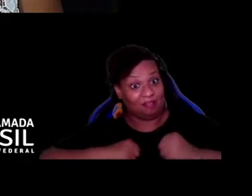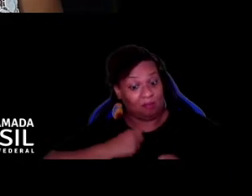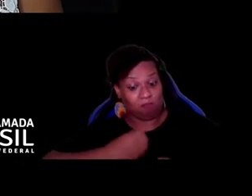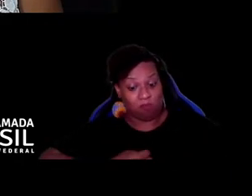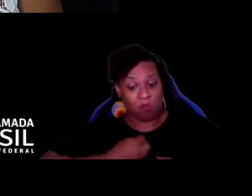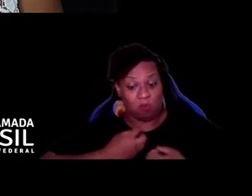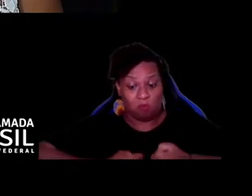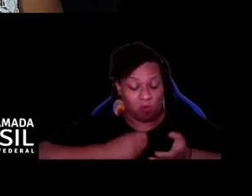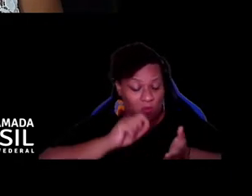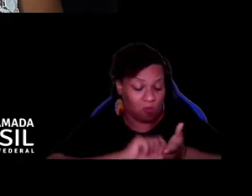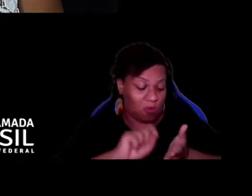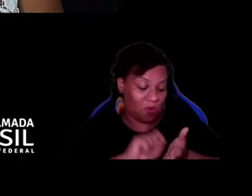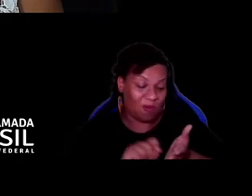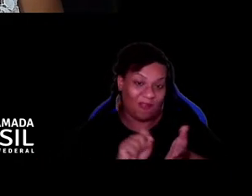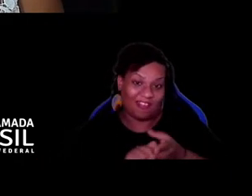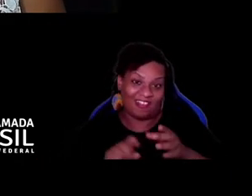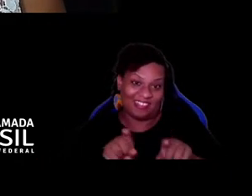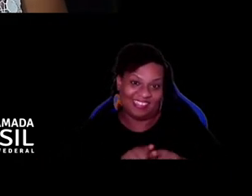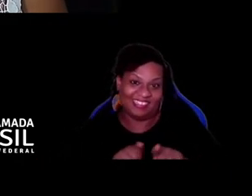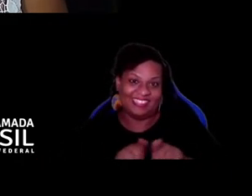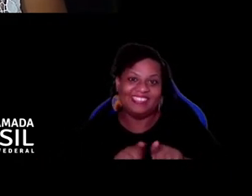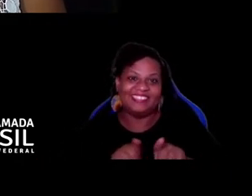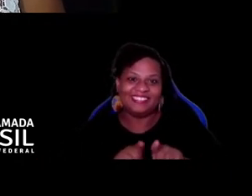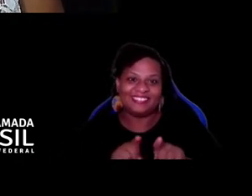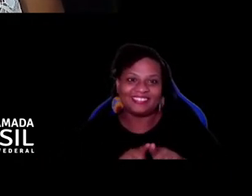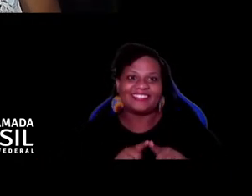as paradinhas dela, né?